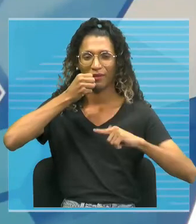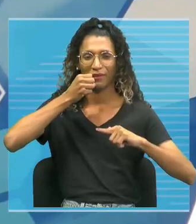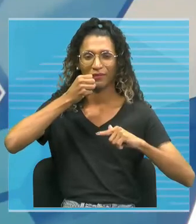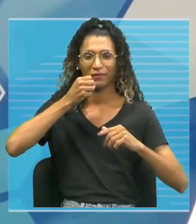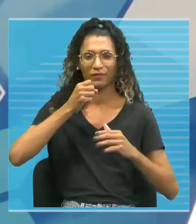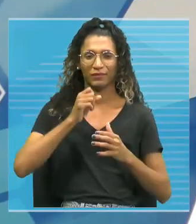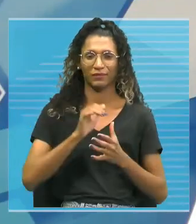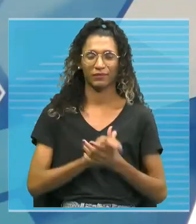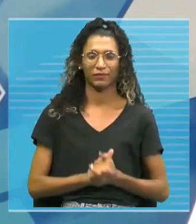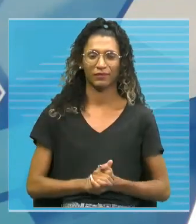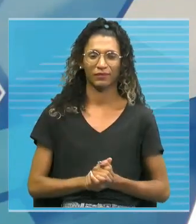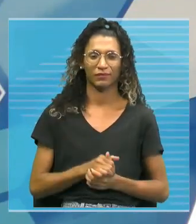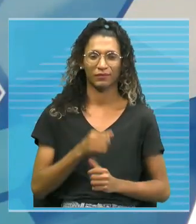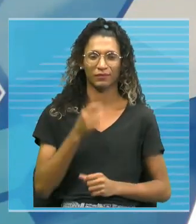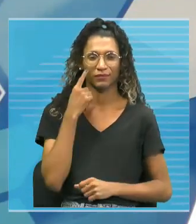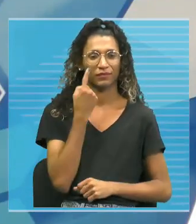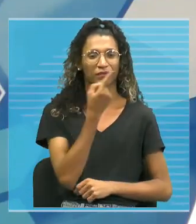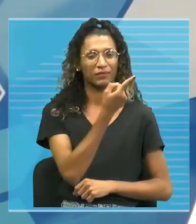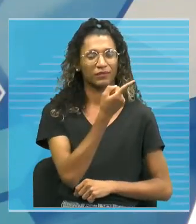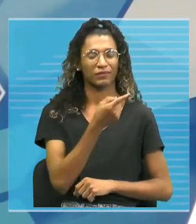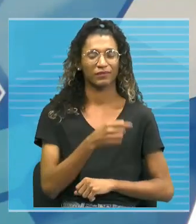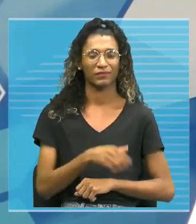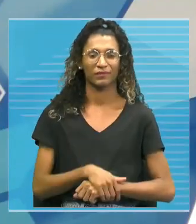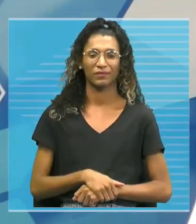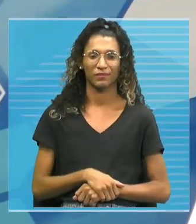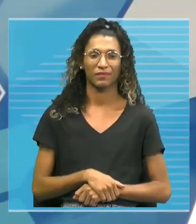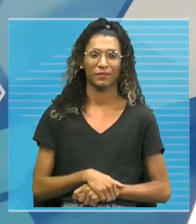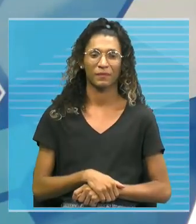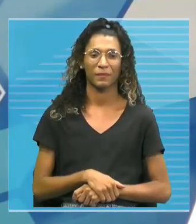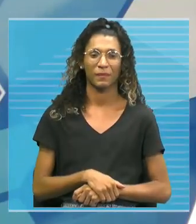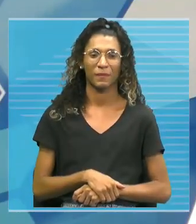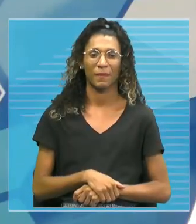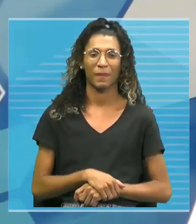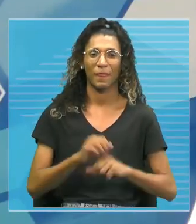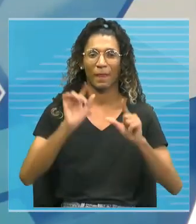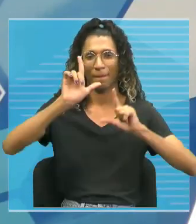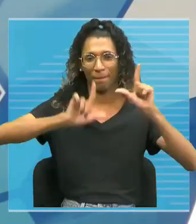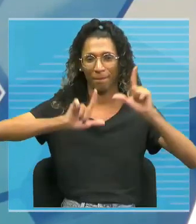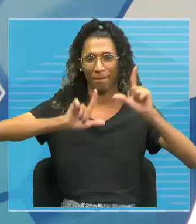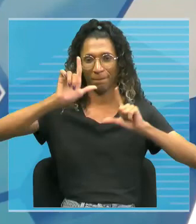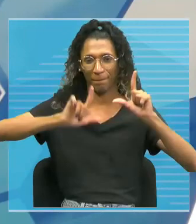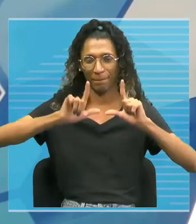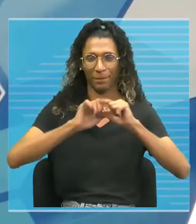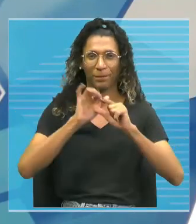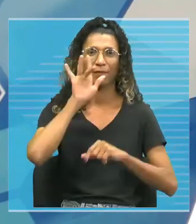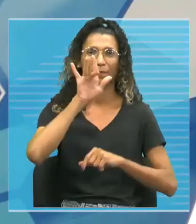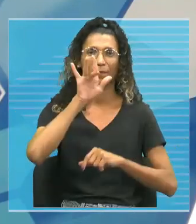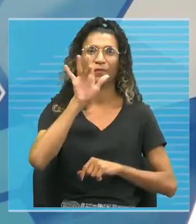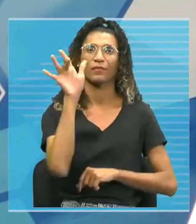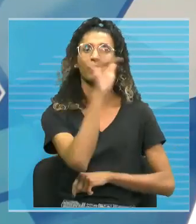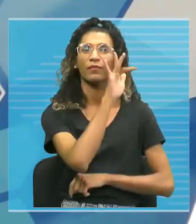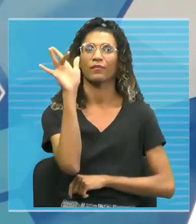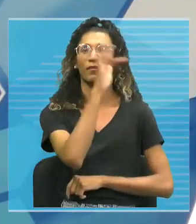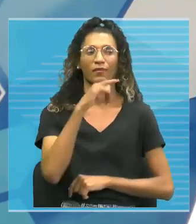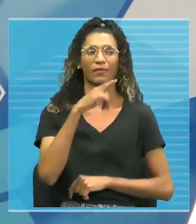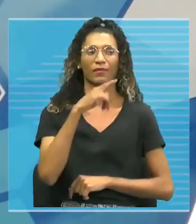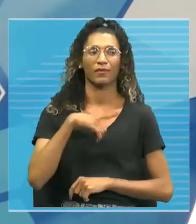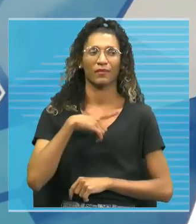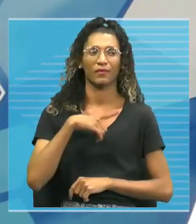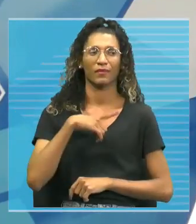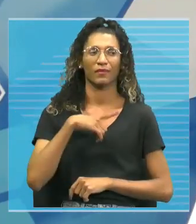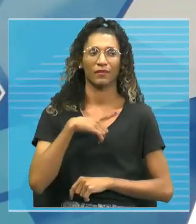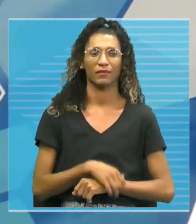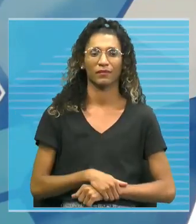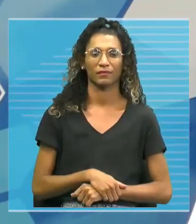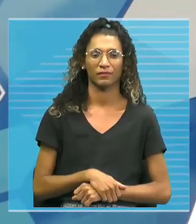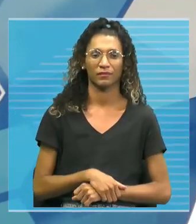Olha aí. Microfone sem fio. TV touchscreen. Ó.